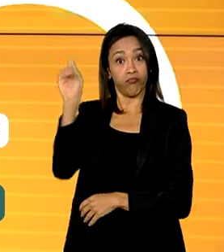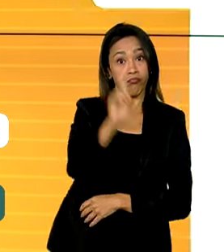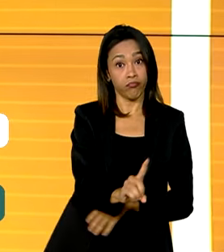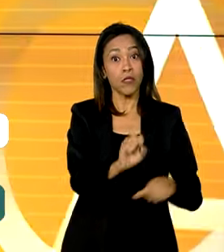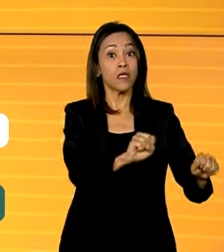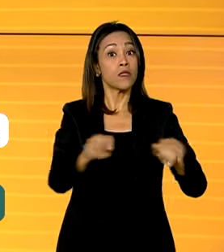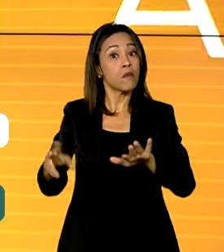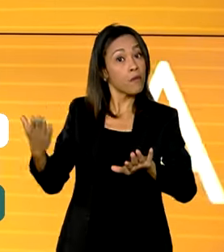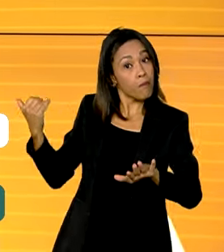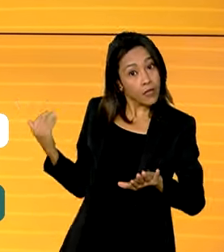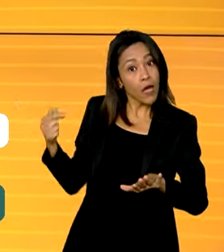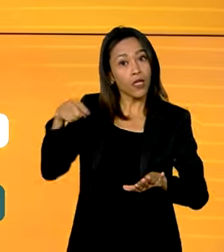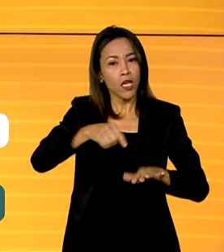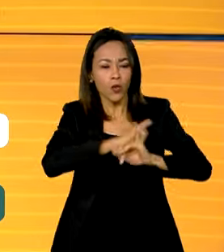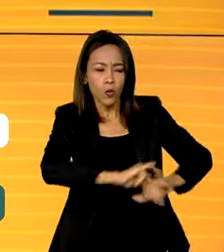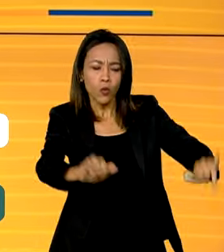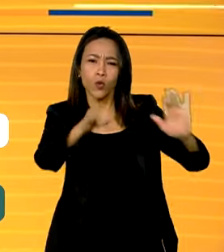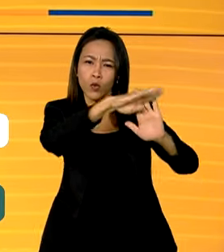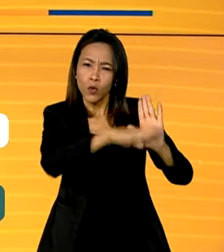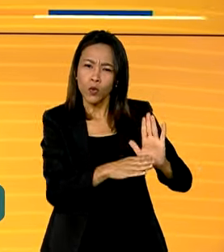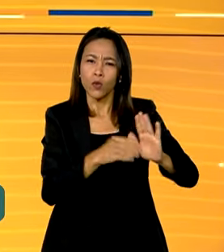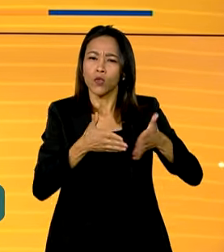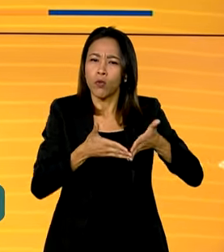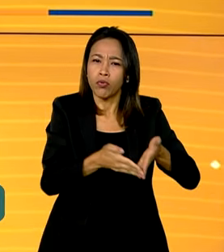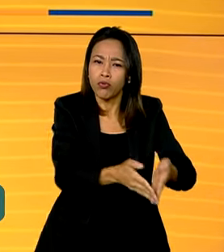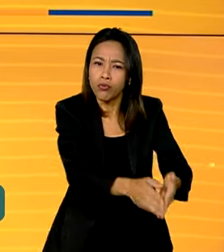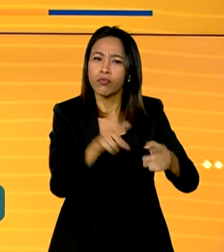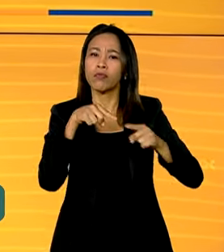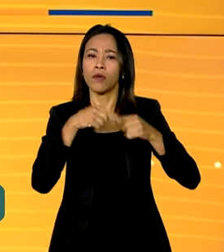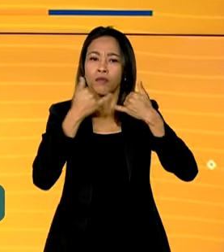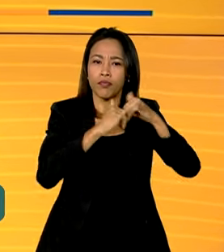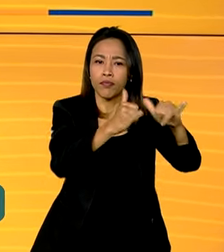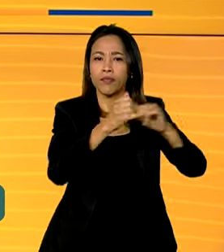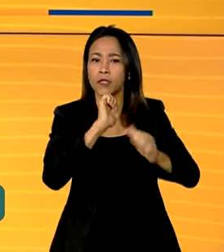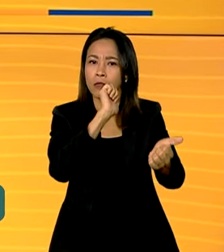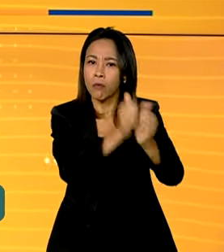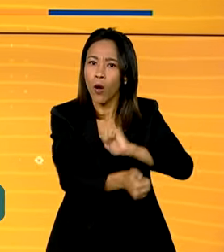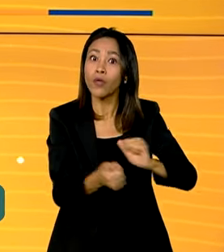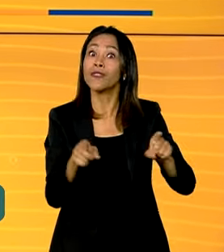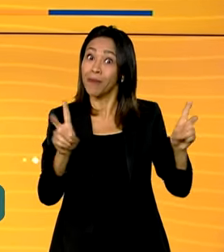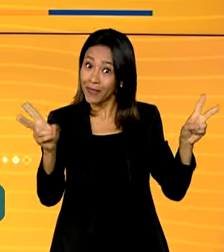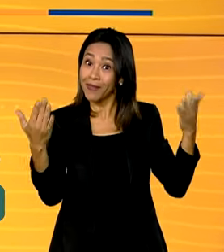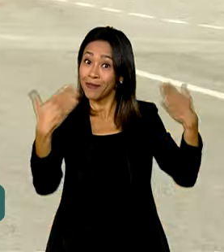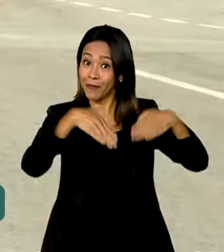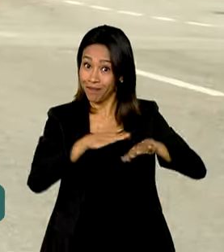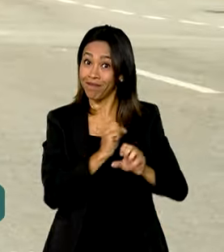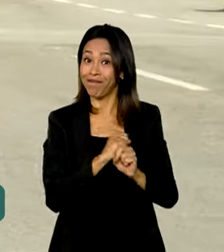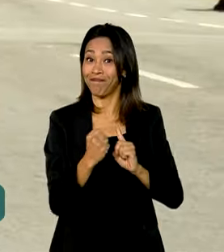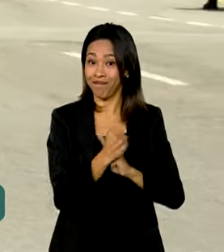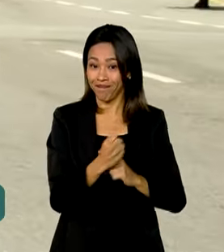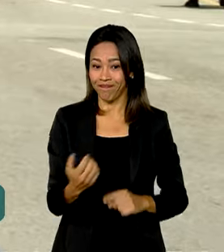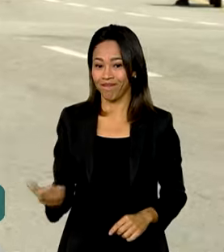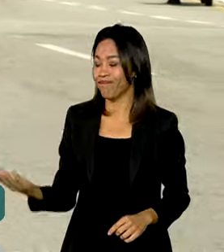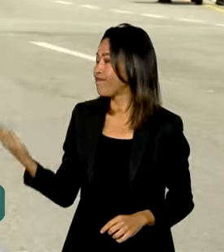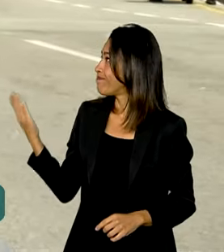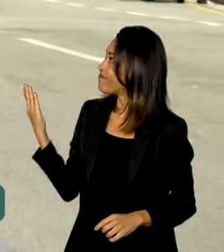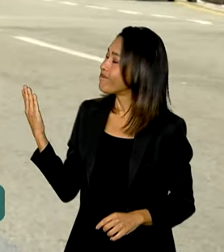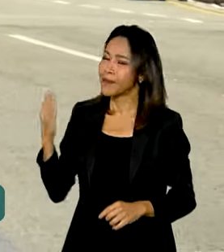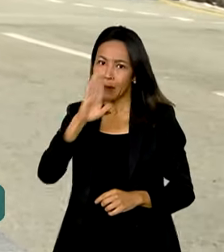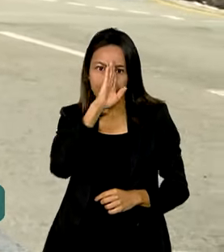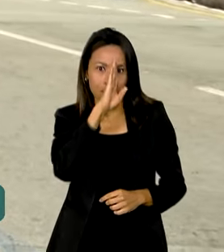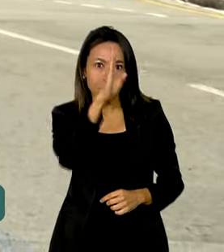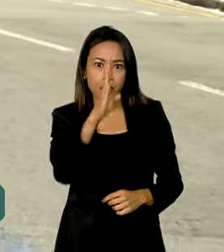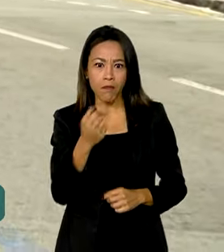anunciou recursos em mobilidade urbana, portos, energia, esportes e inclusão social. Principal eixo